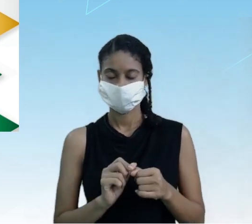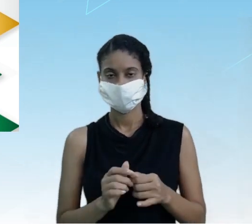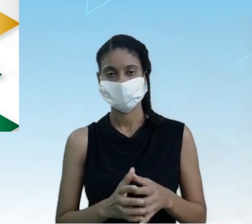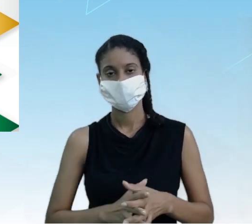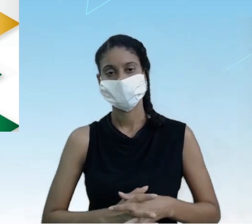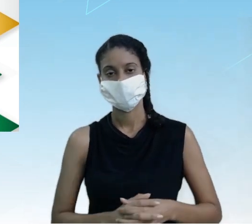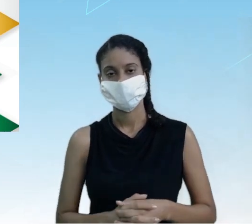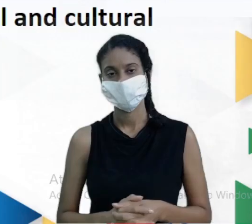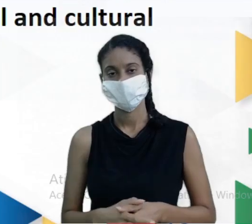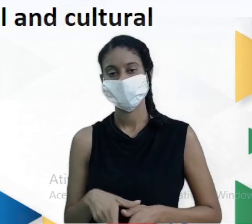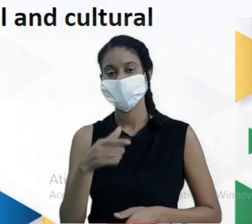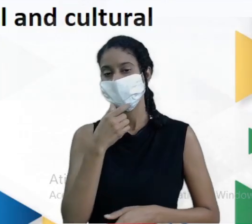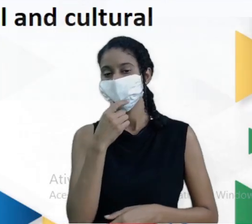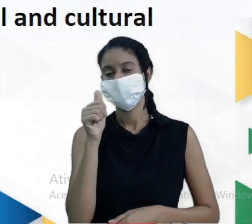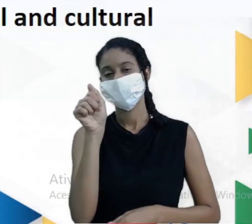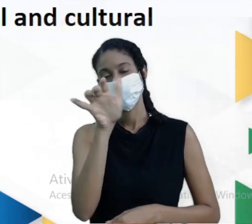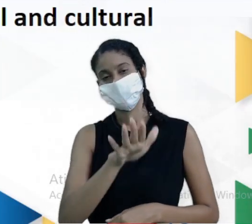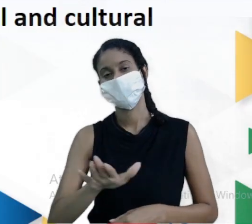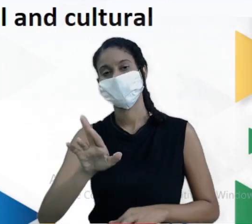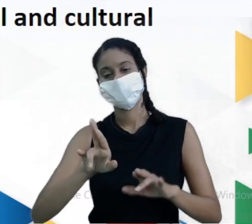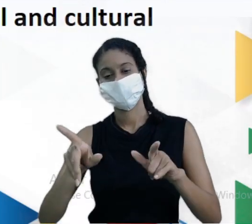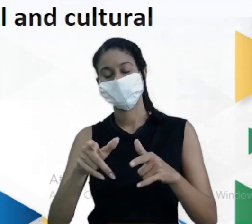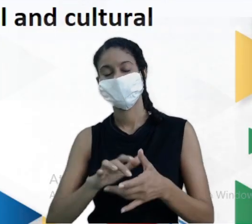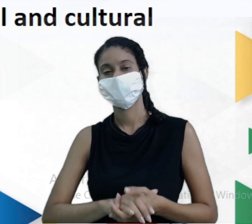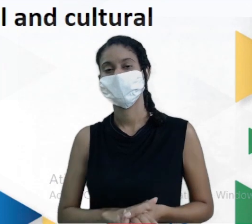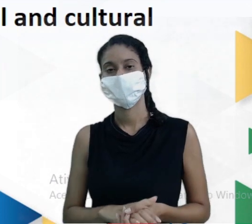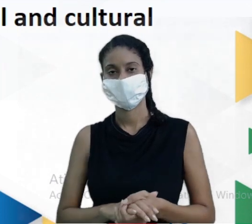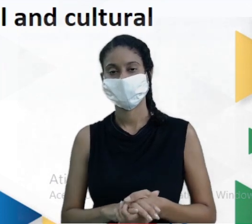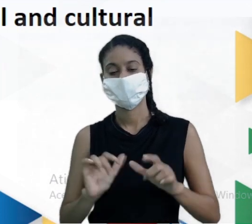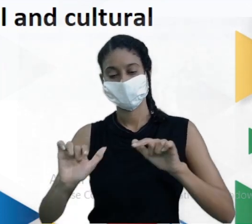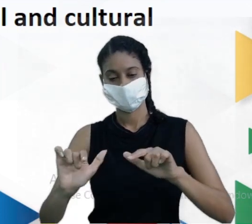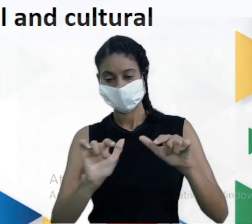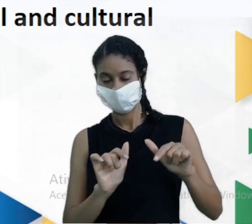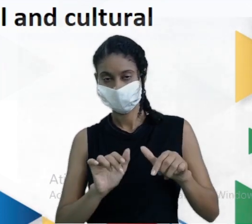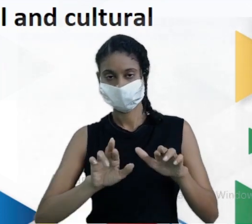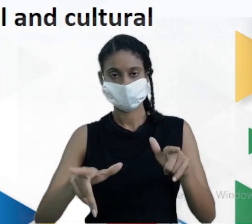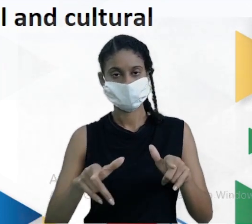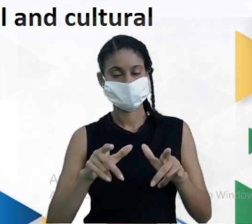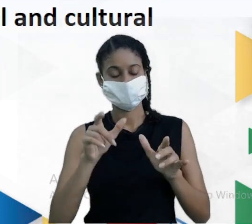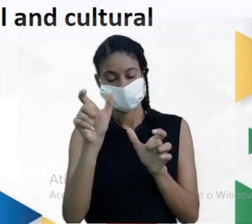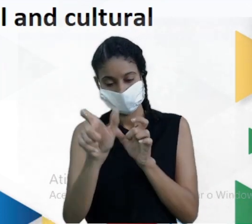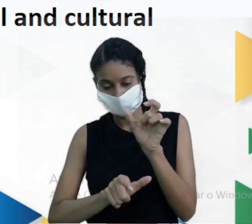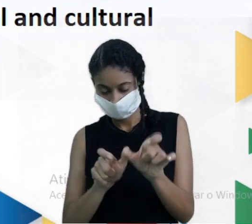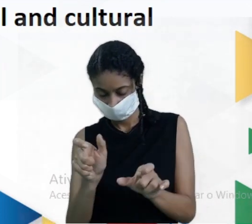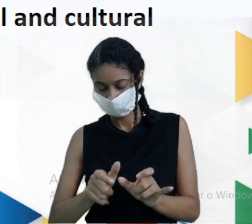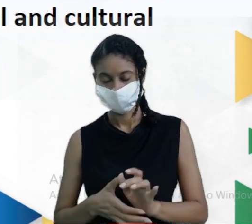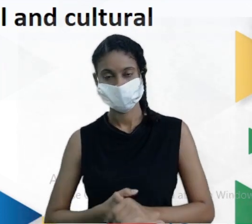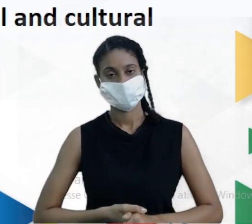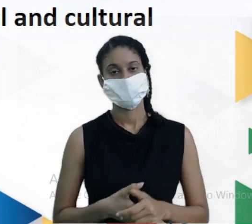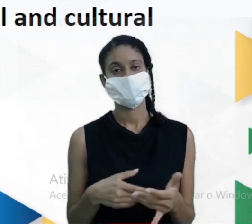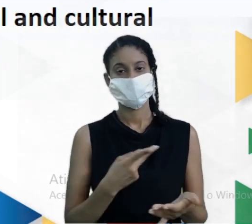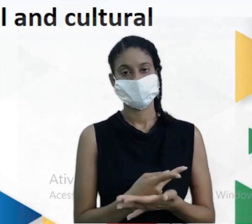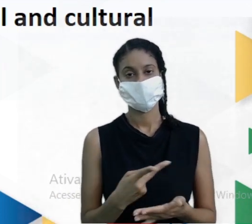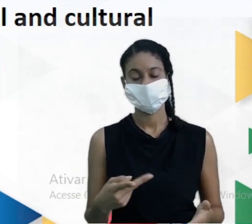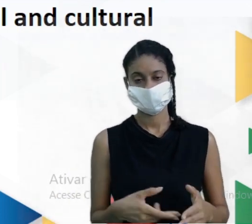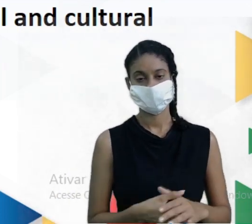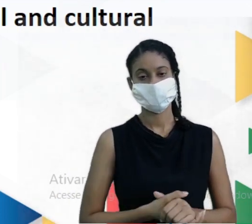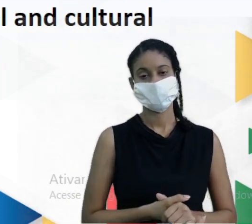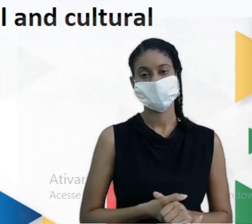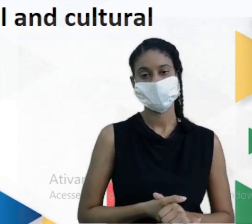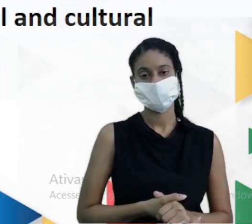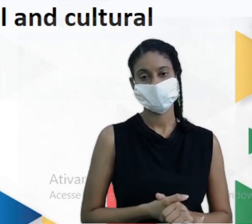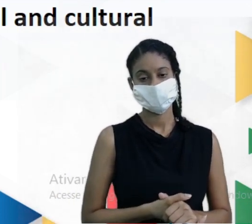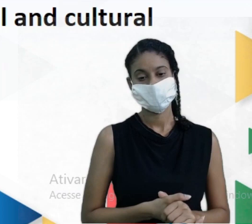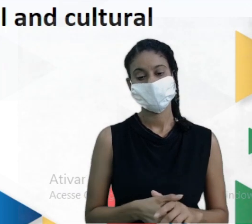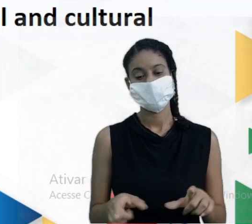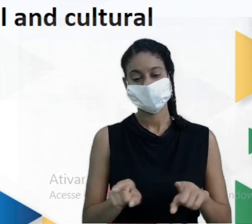o inglês na Ásia tem diferentes cenários, diferentes formas de ocorrência, e aí ele